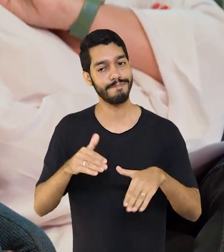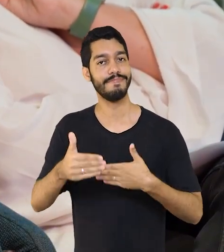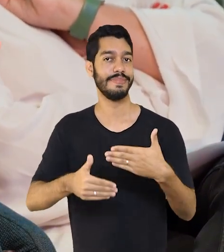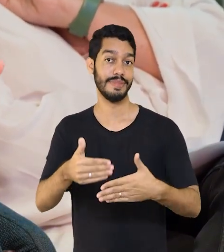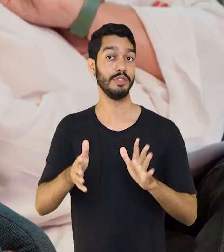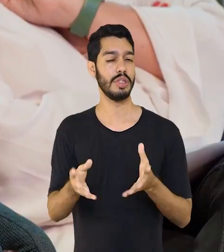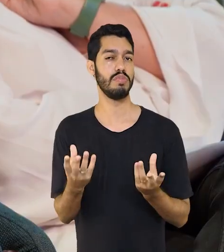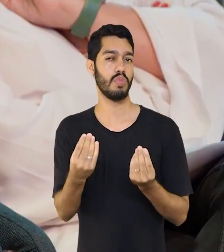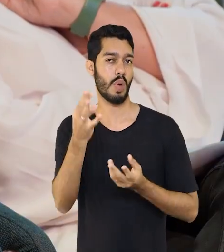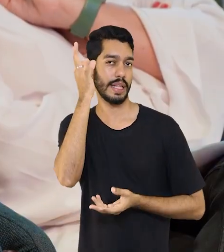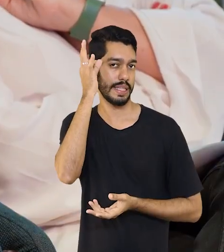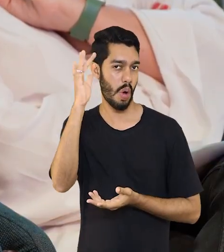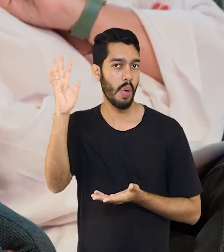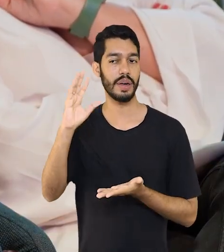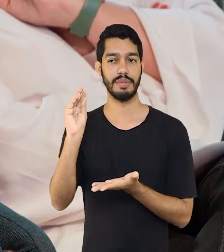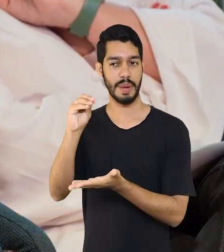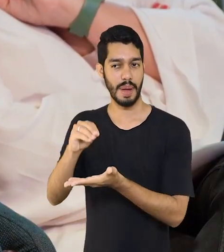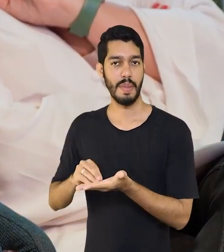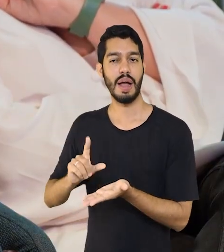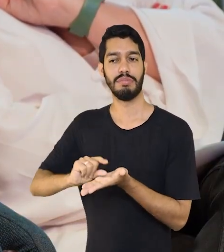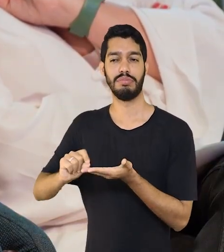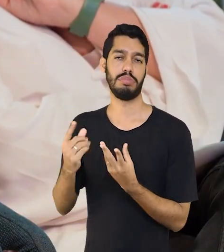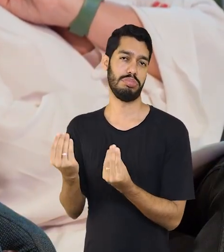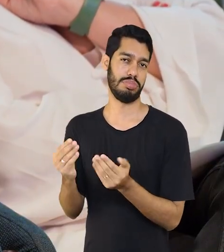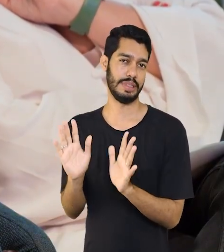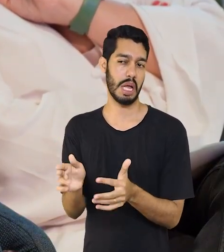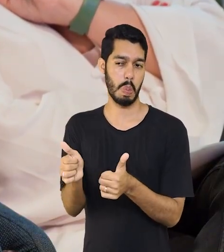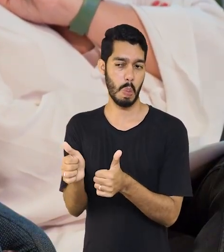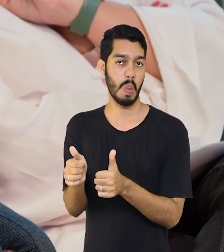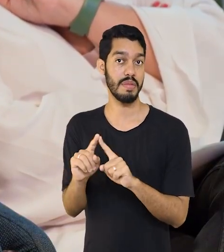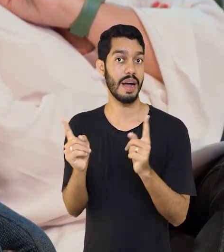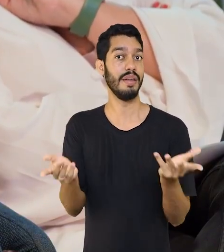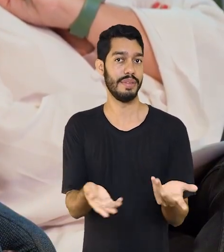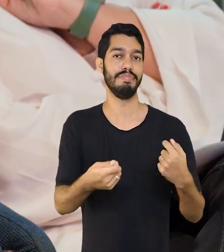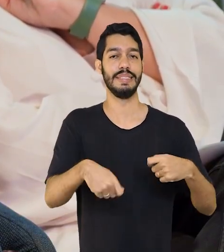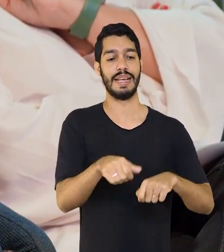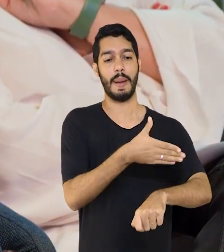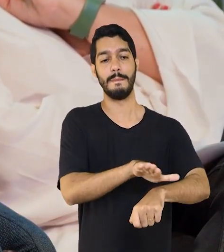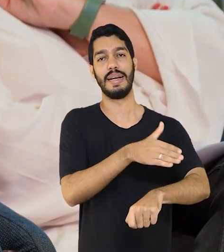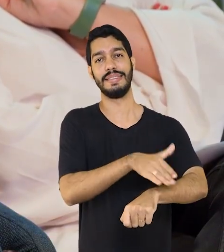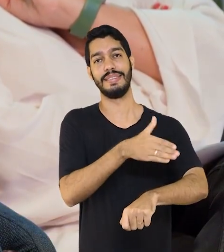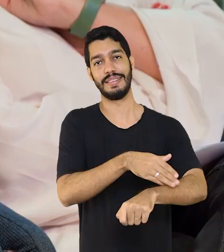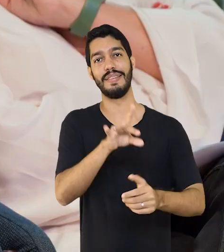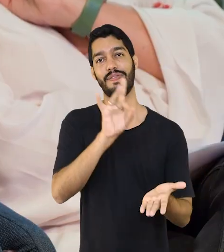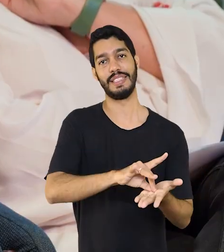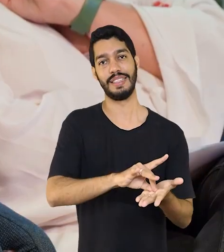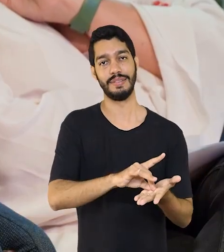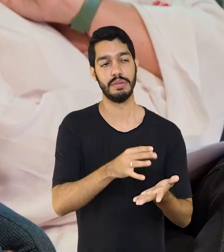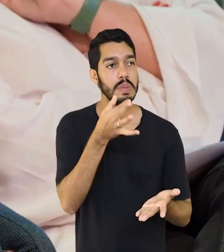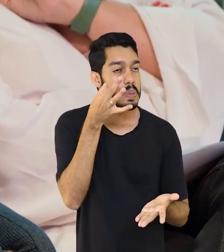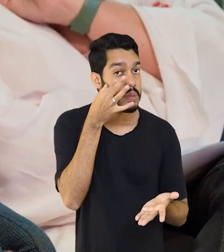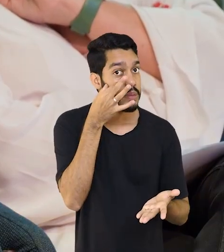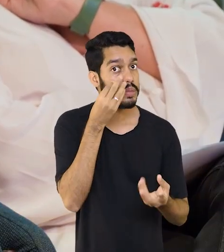já tem muita coisa publicada no teórico, que é muito útil, e agora a gente precisa trazer para o mundo real, de fato, a